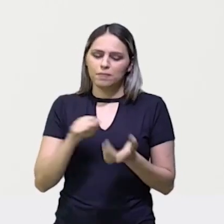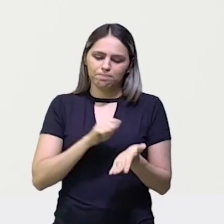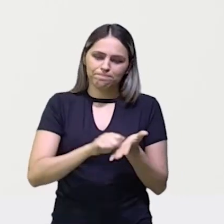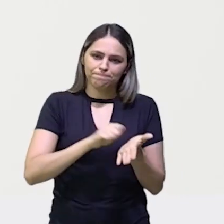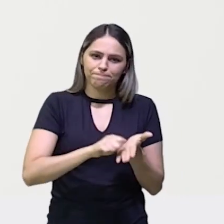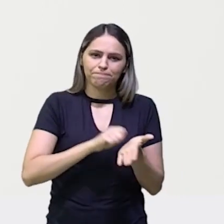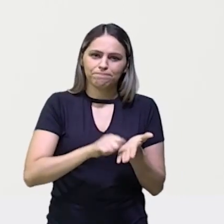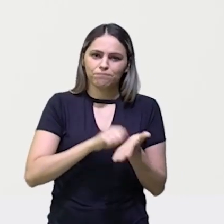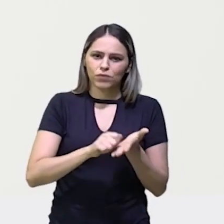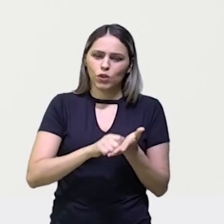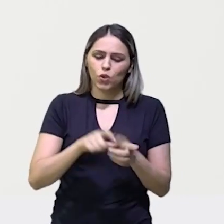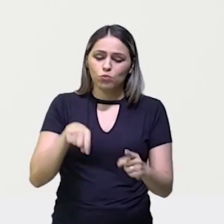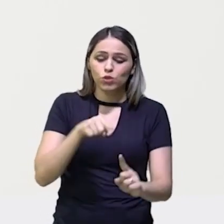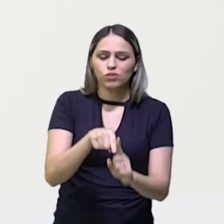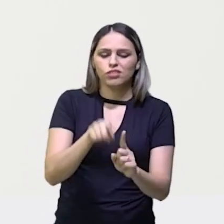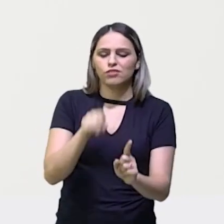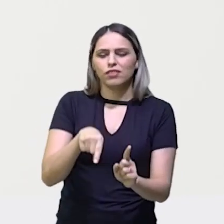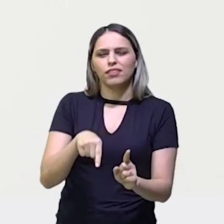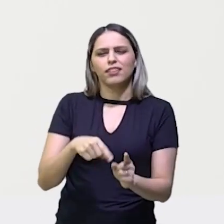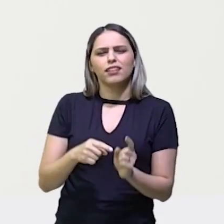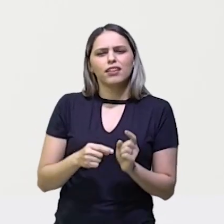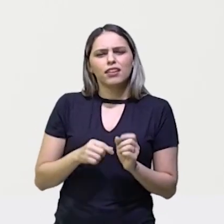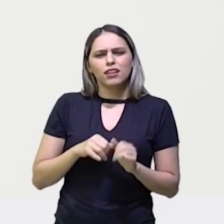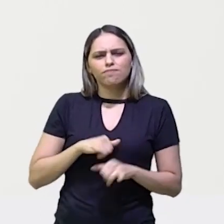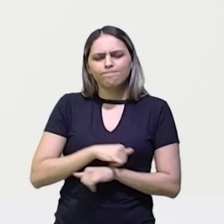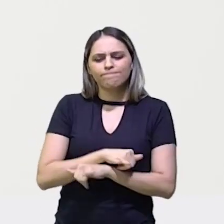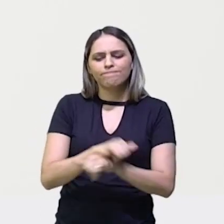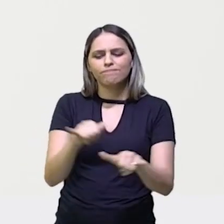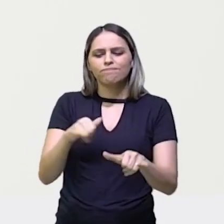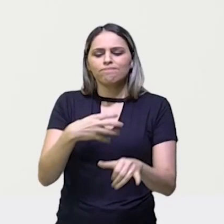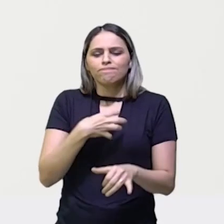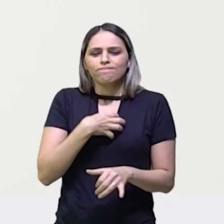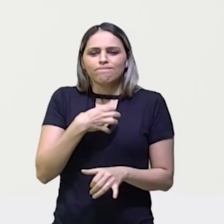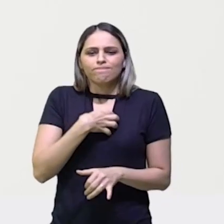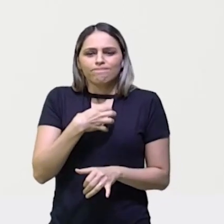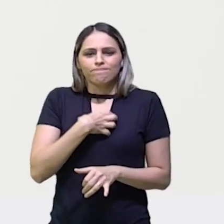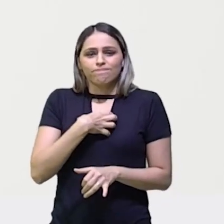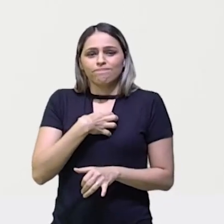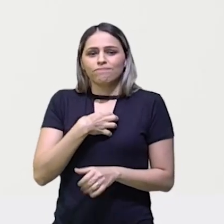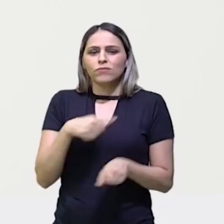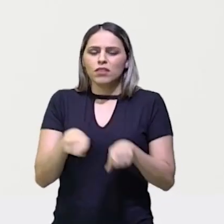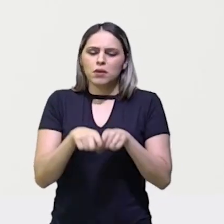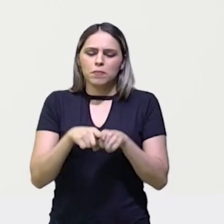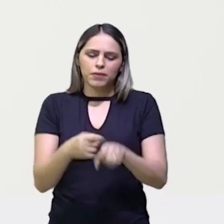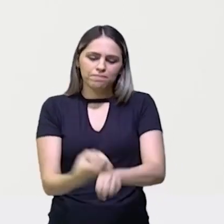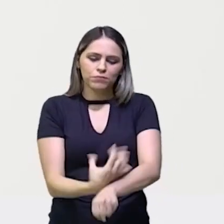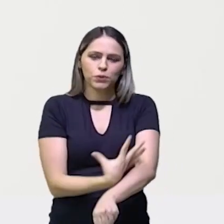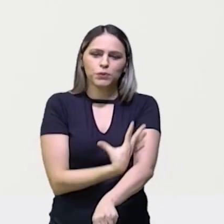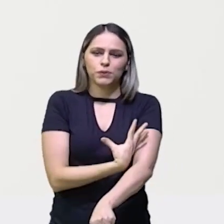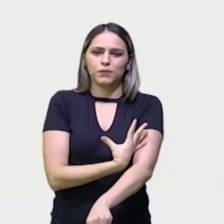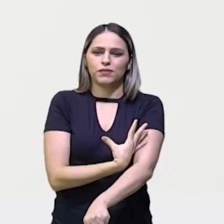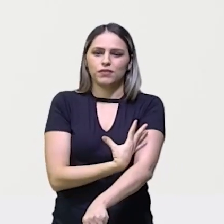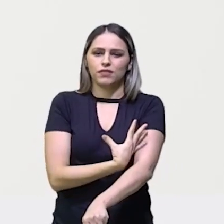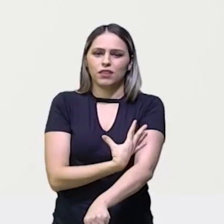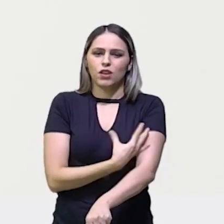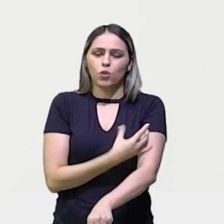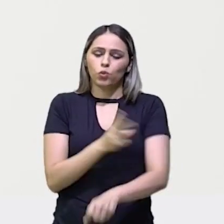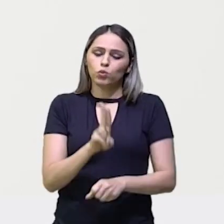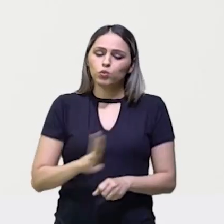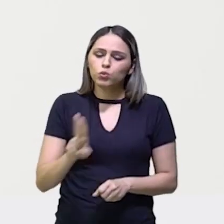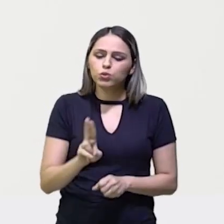escrito para transmitir sentimento e emoção a partir do